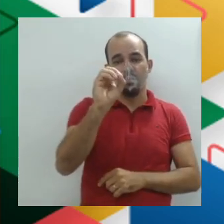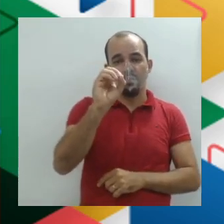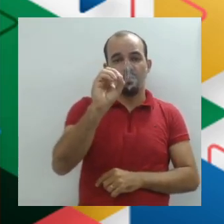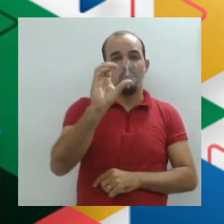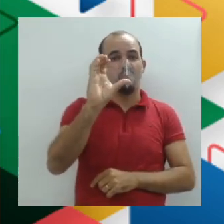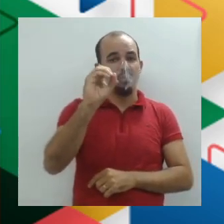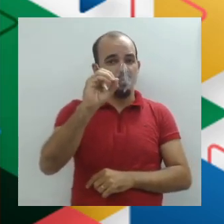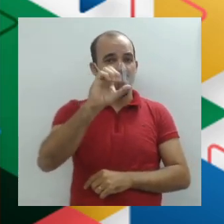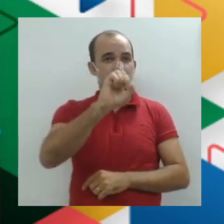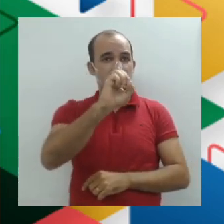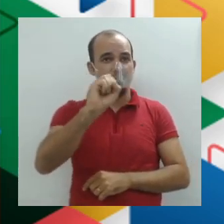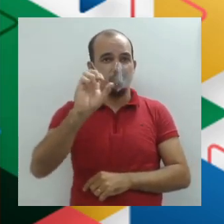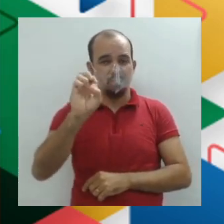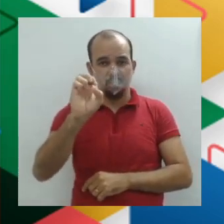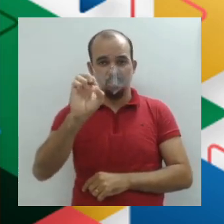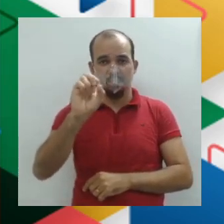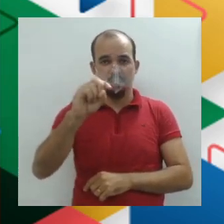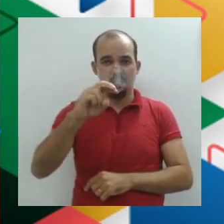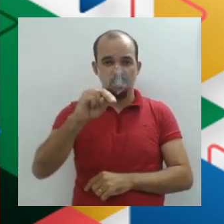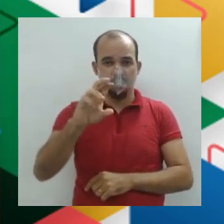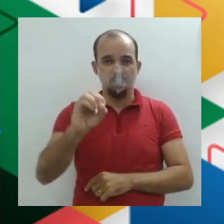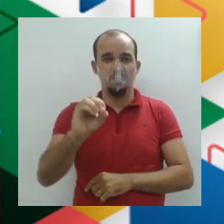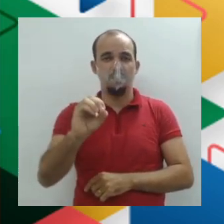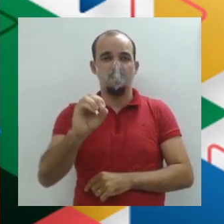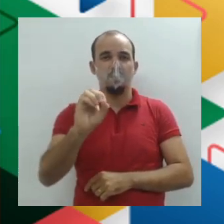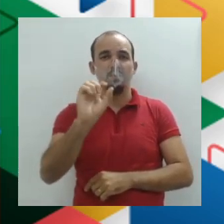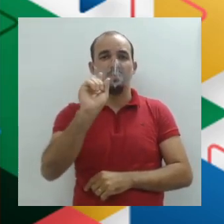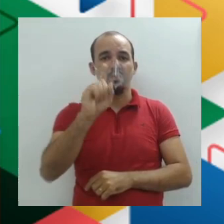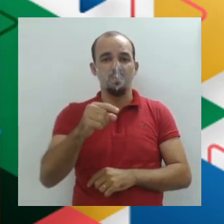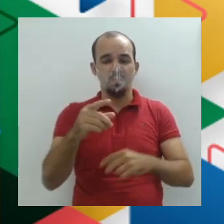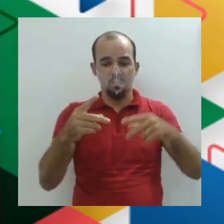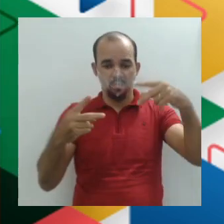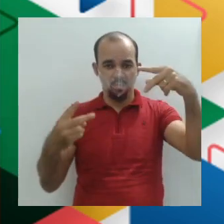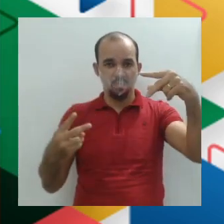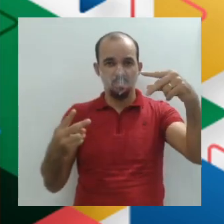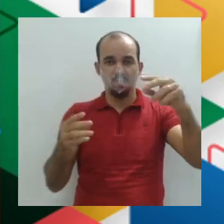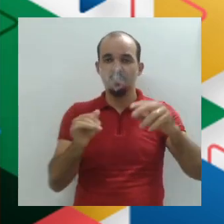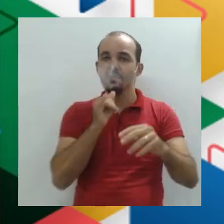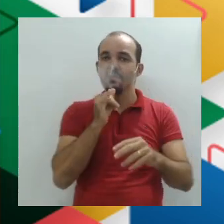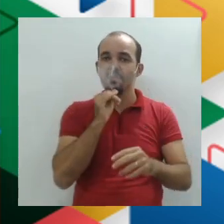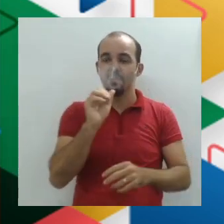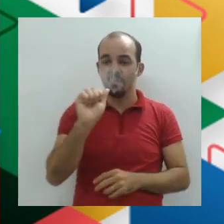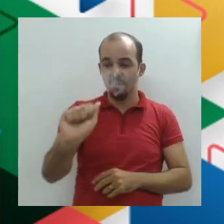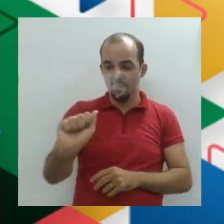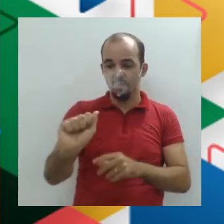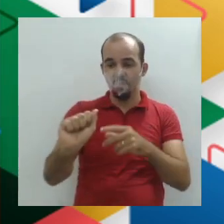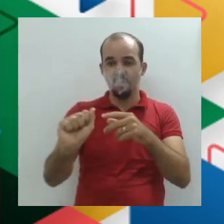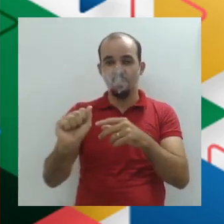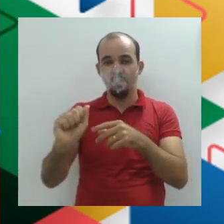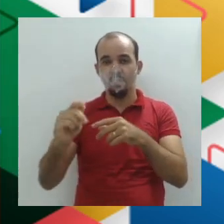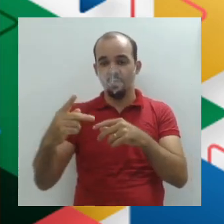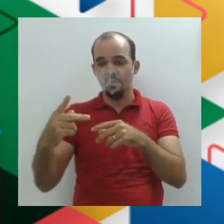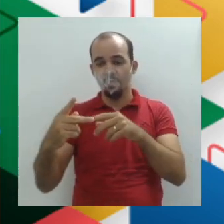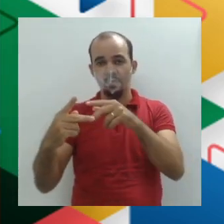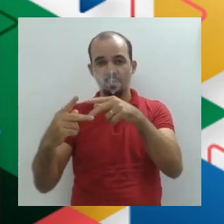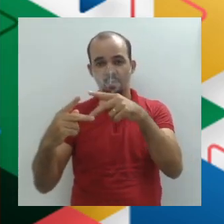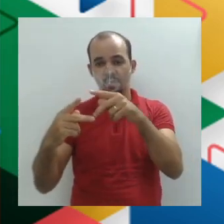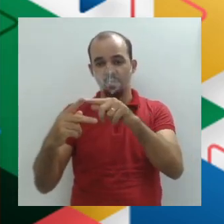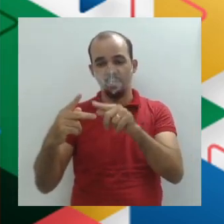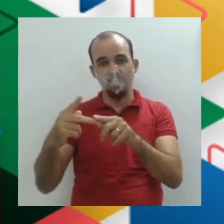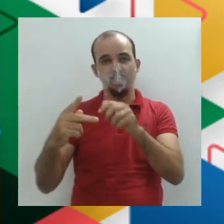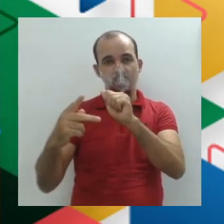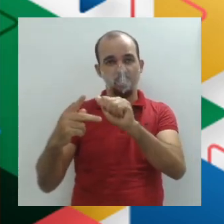importante. Observe que se eu tenho aqui um ângulo alfa qualquer, na frente dele tem um cateto oposto e formando o ângulo eu tenho um